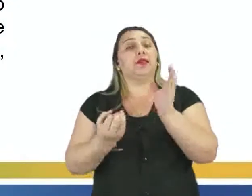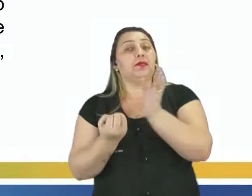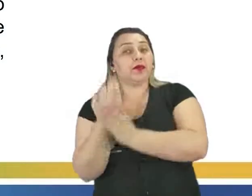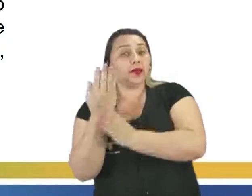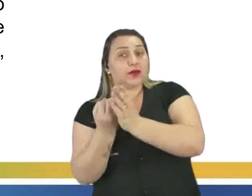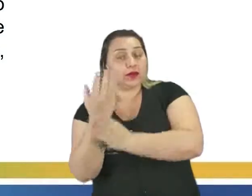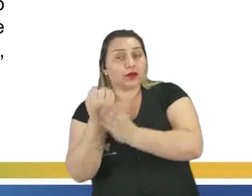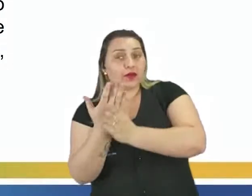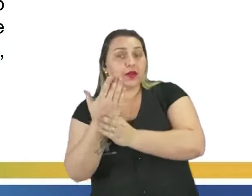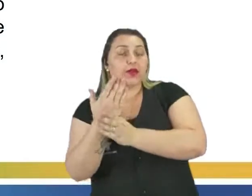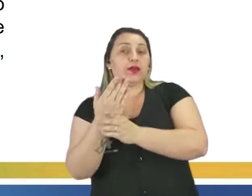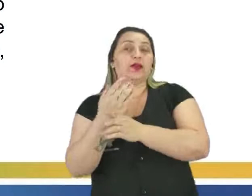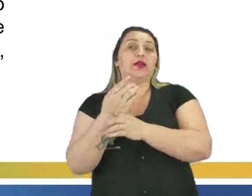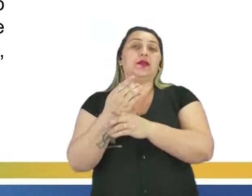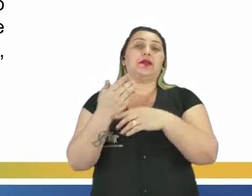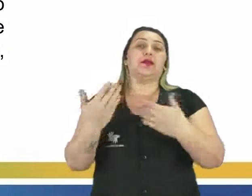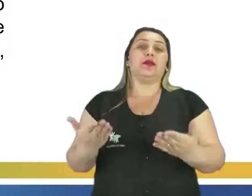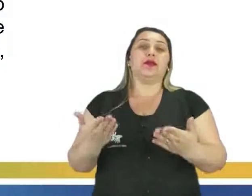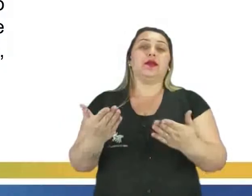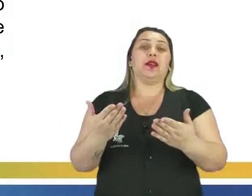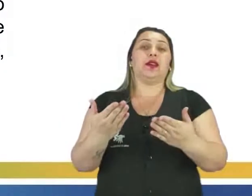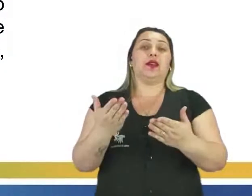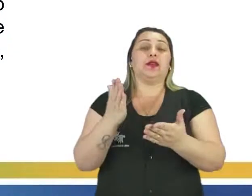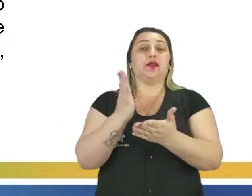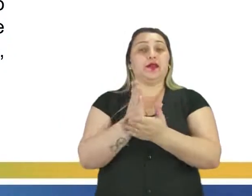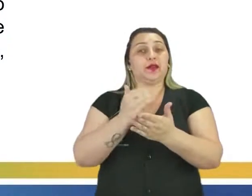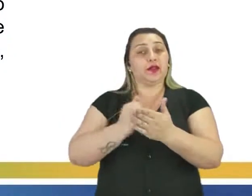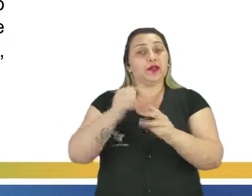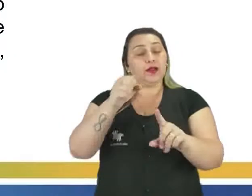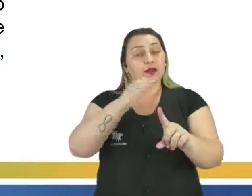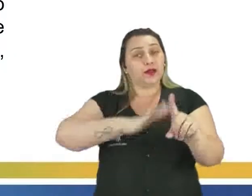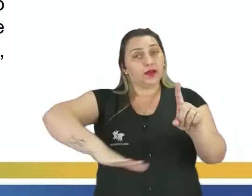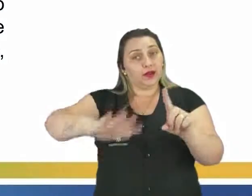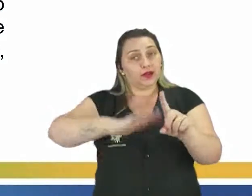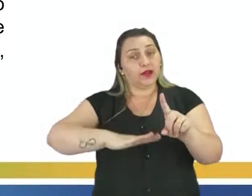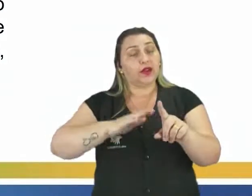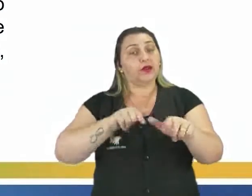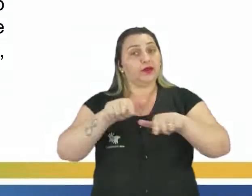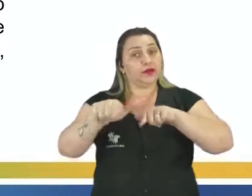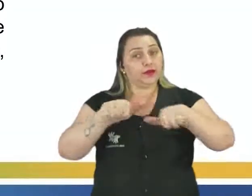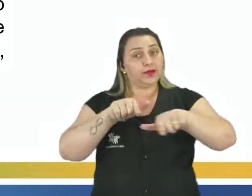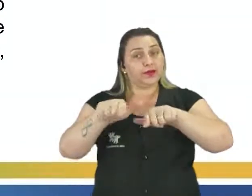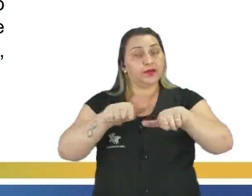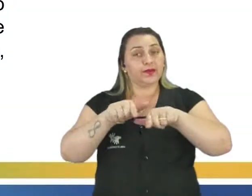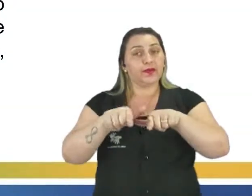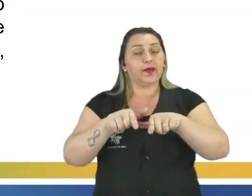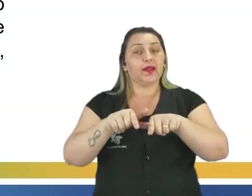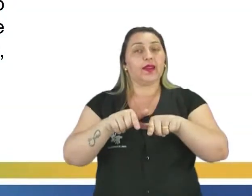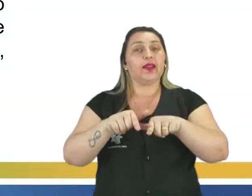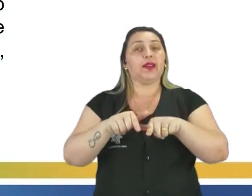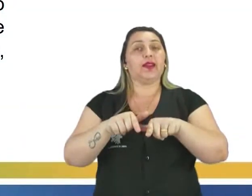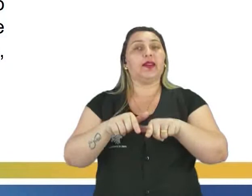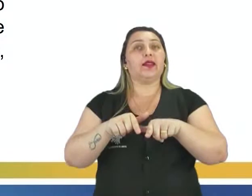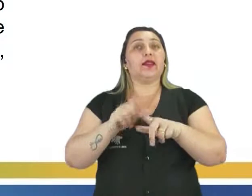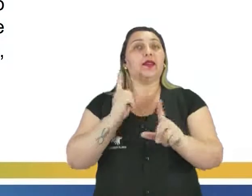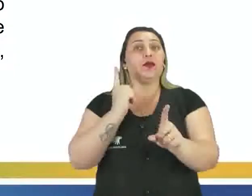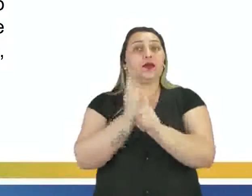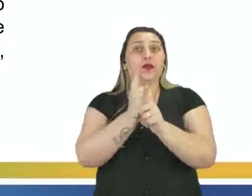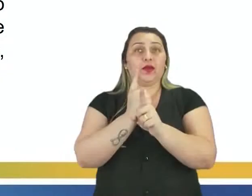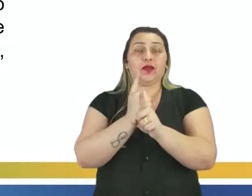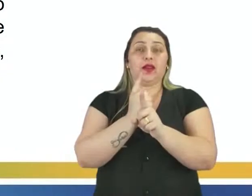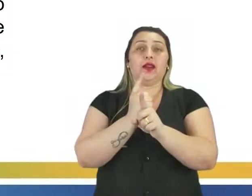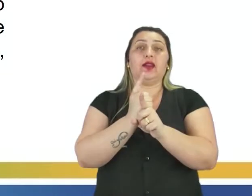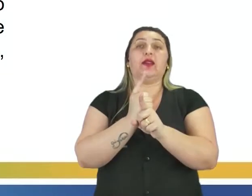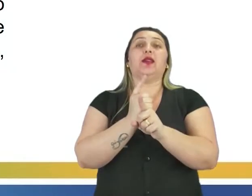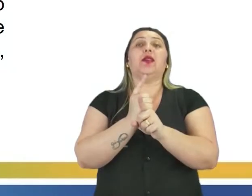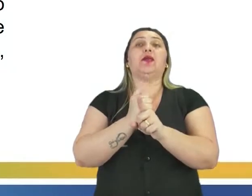produtivo e está relacionada com a divisão social do trabalho, ou seja, com a forma com que se encontram